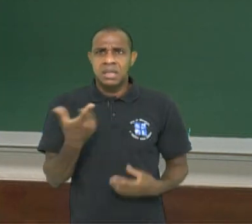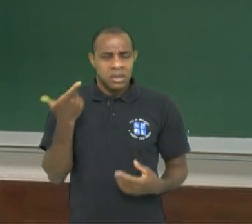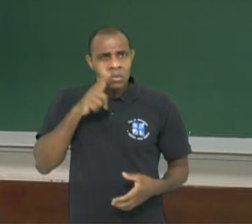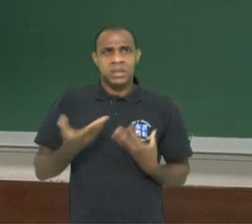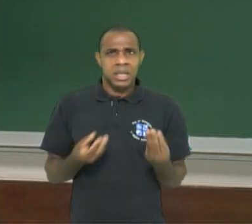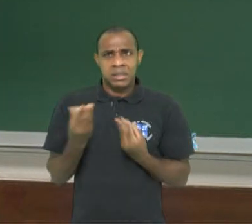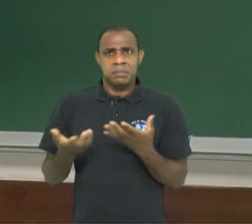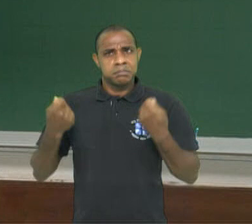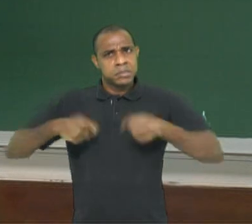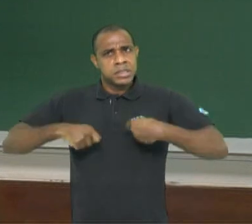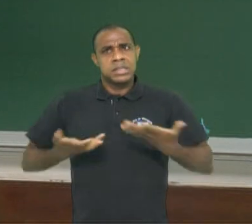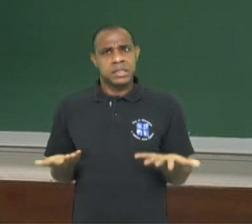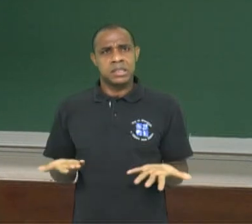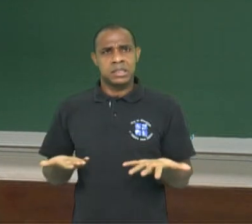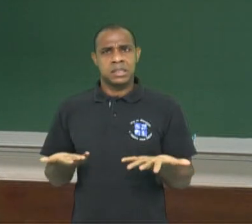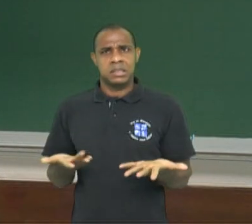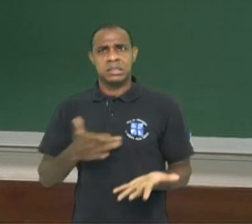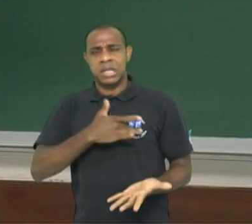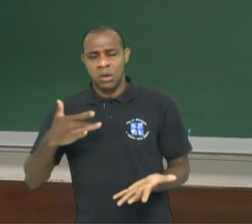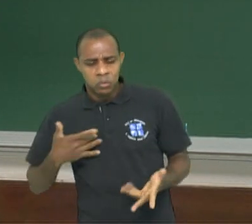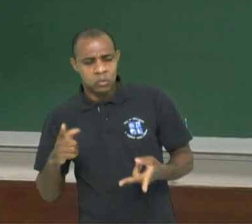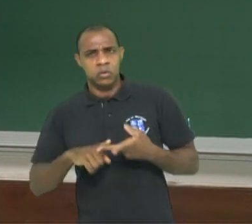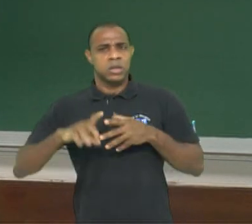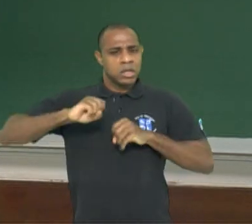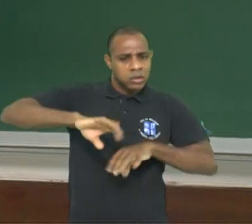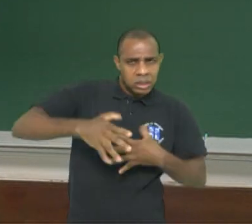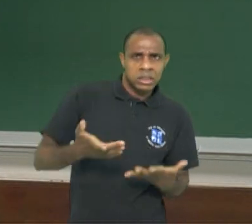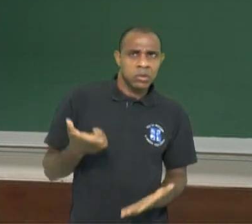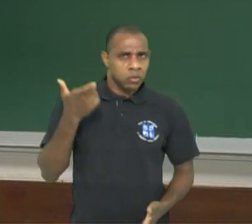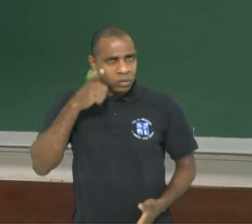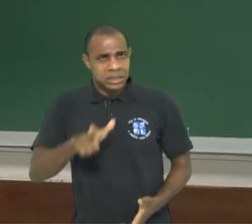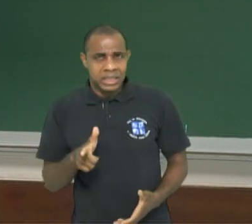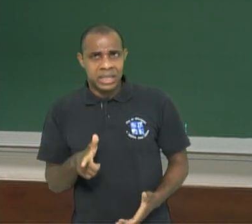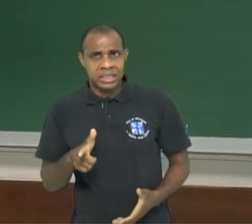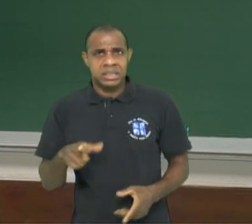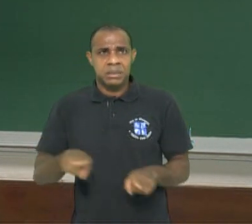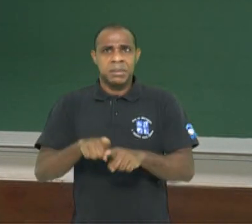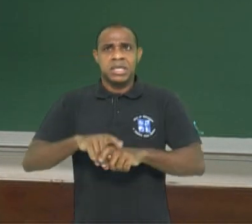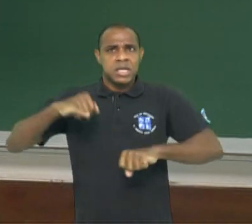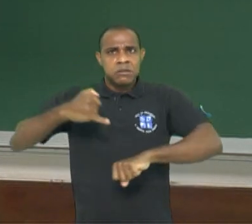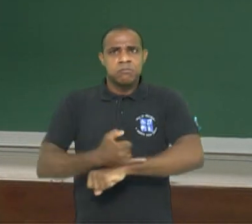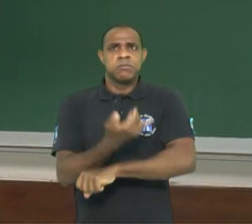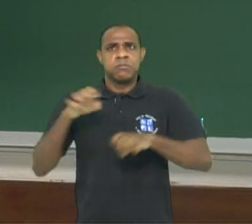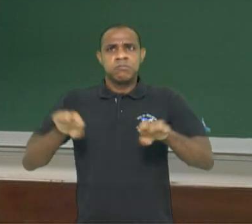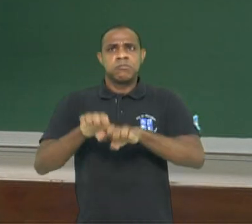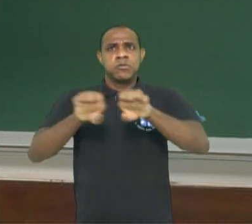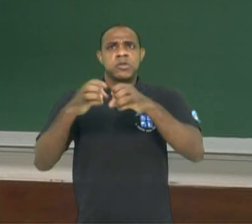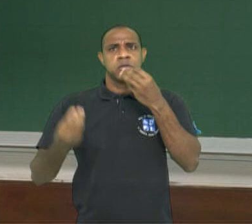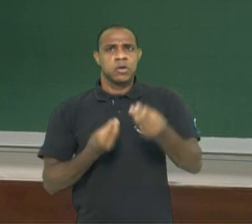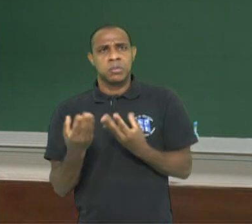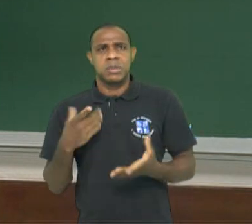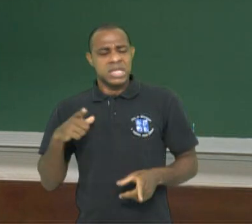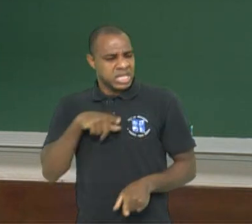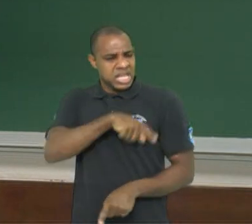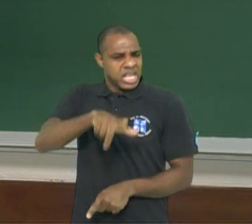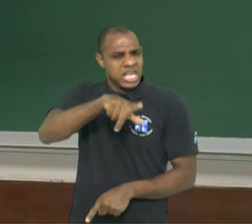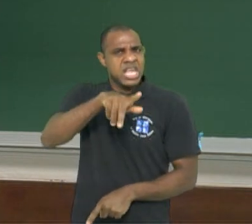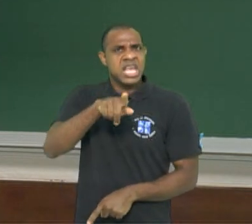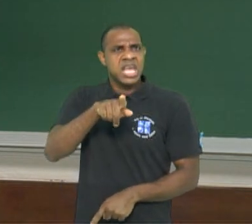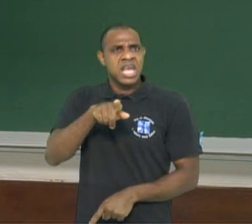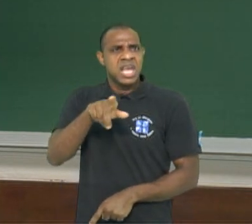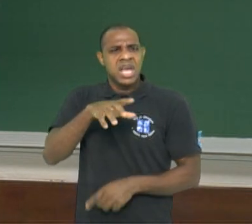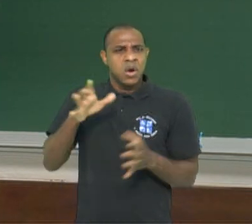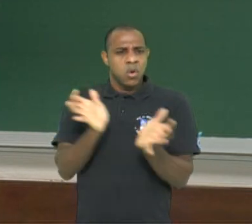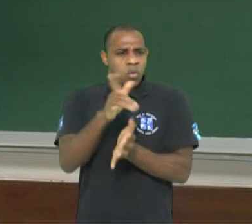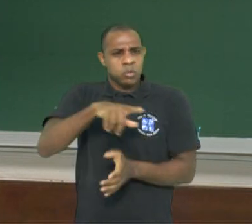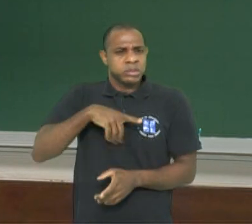educacionais, necessidades de saúde, necessidades de infraestrutura. Será que todos têm acesso à rede